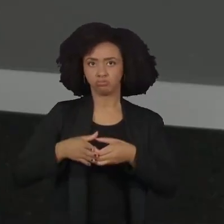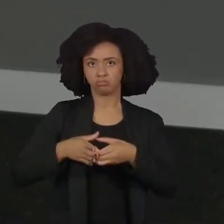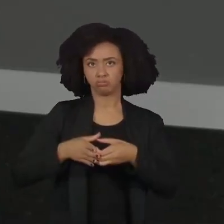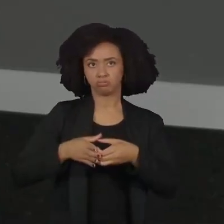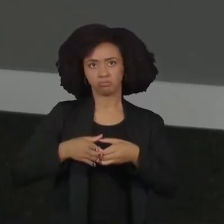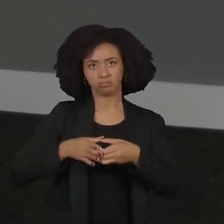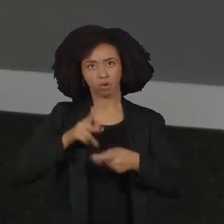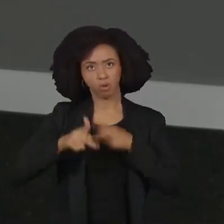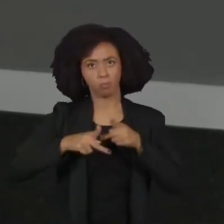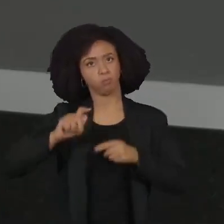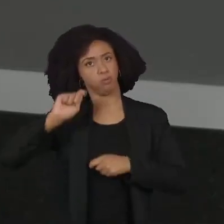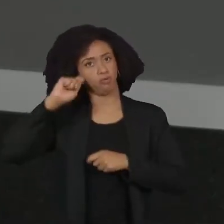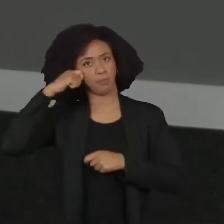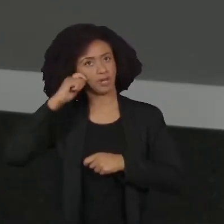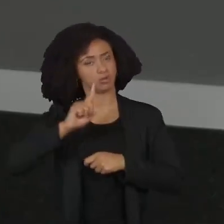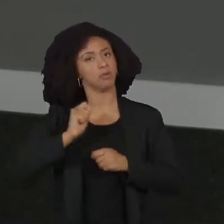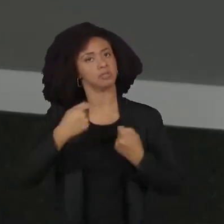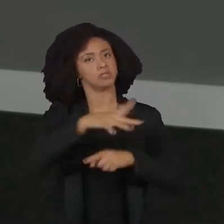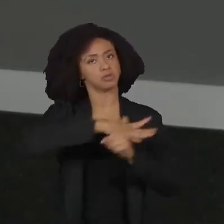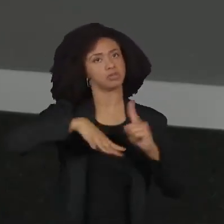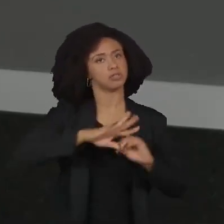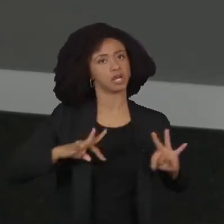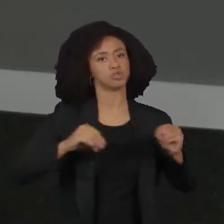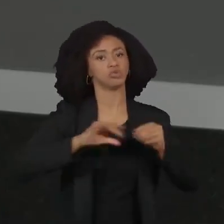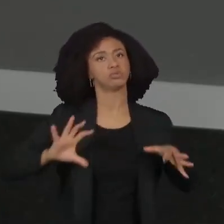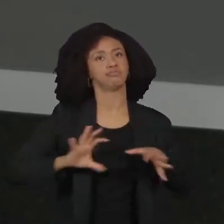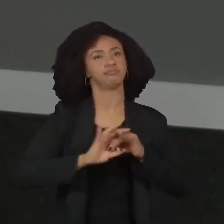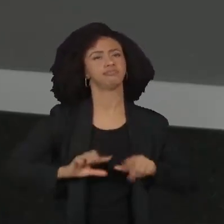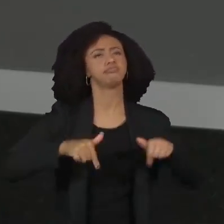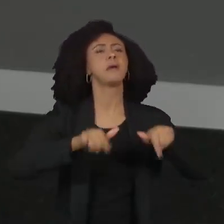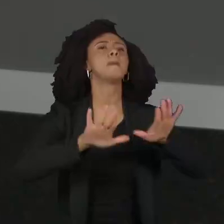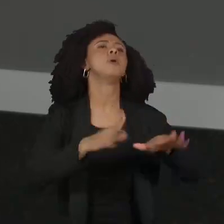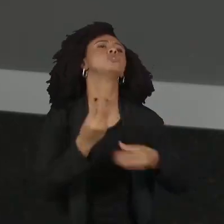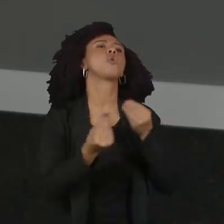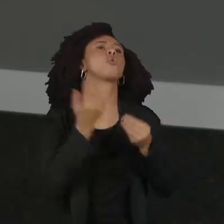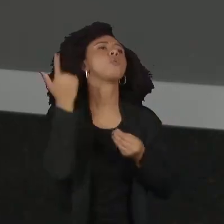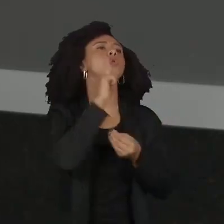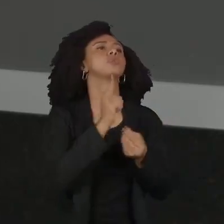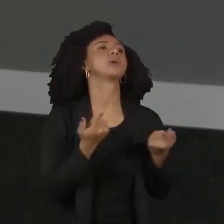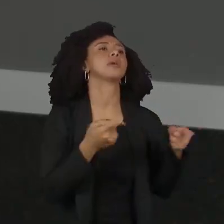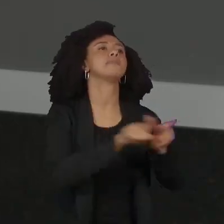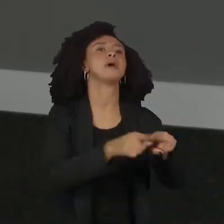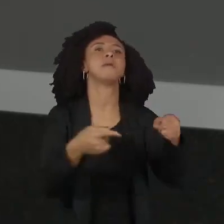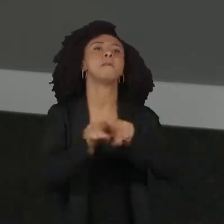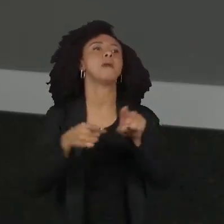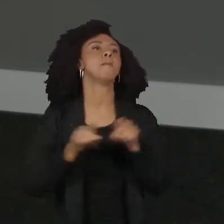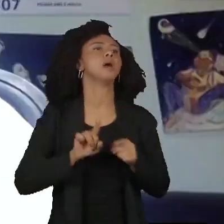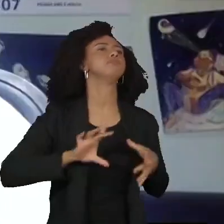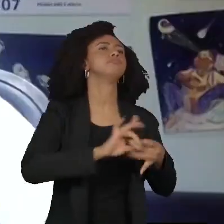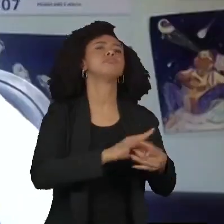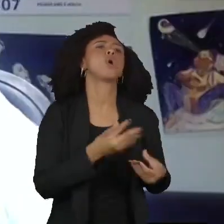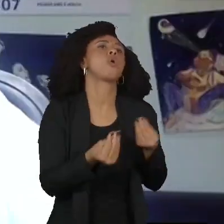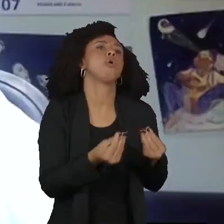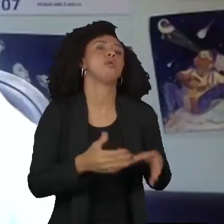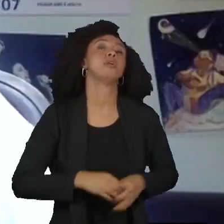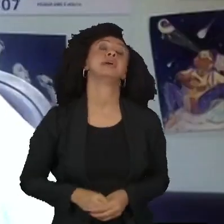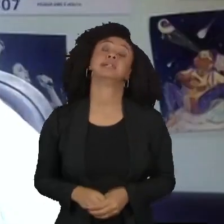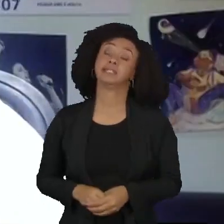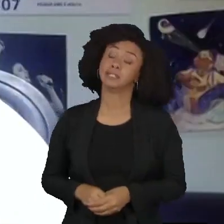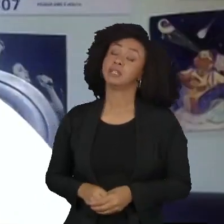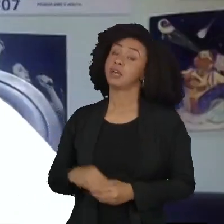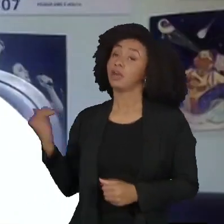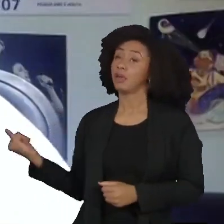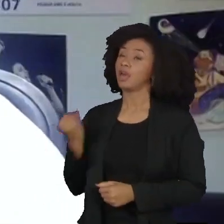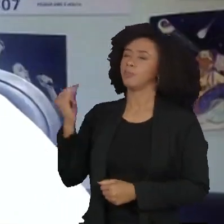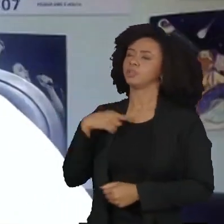toda a sociedade. Como é que essa luta pode ter alianças? Como é que ela pode ter aliados? Uma coisa que é importante,